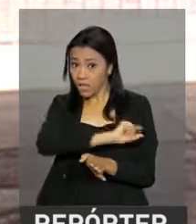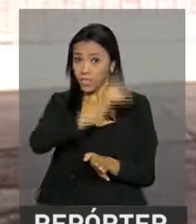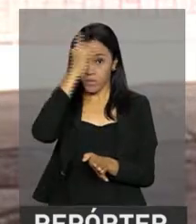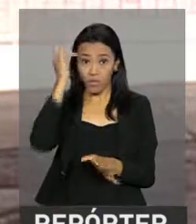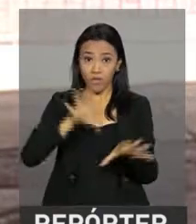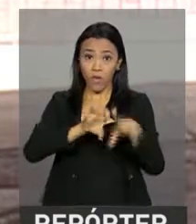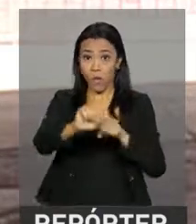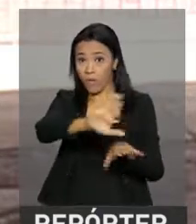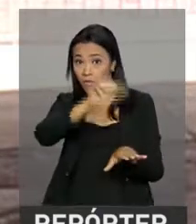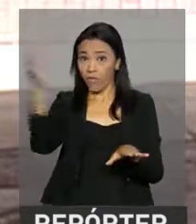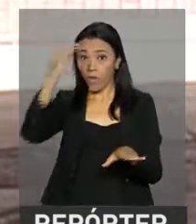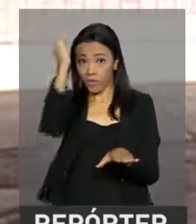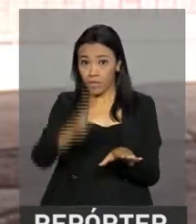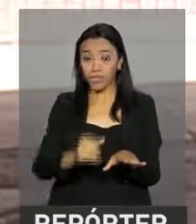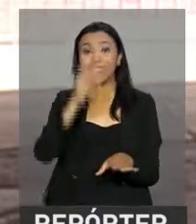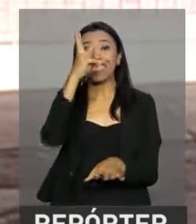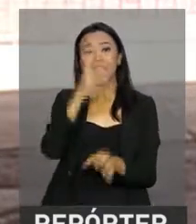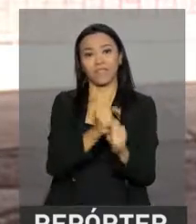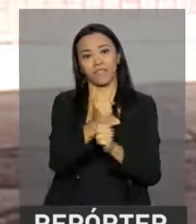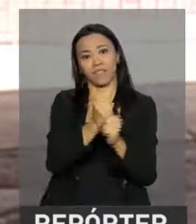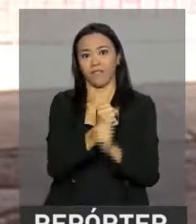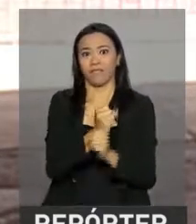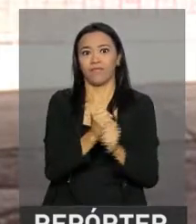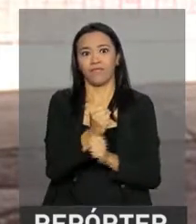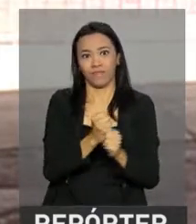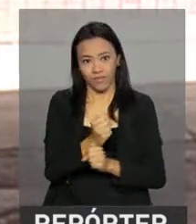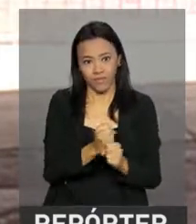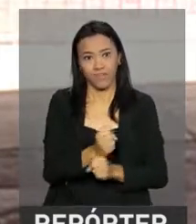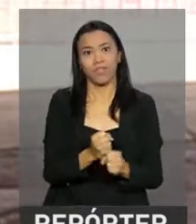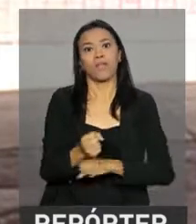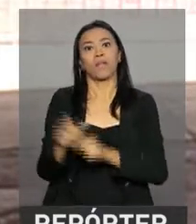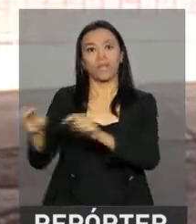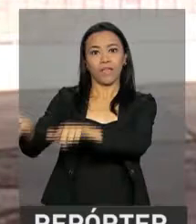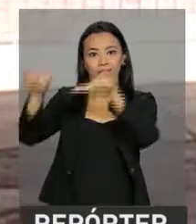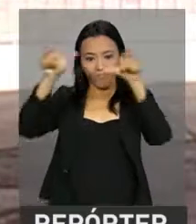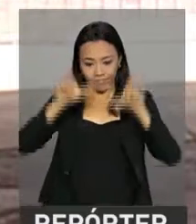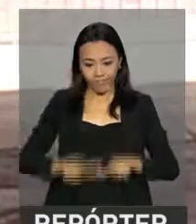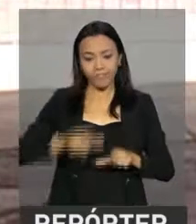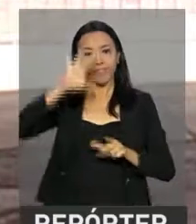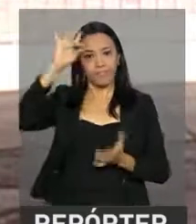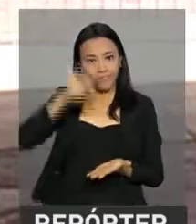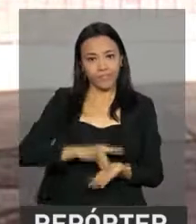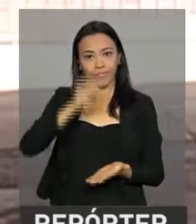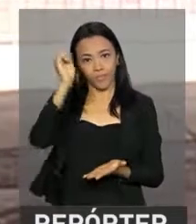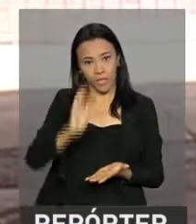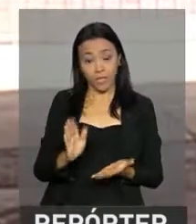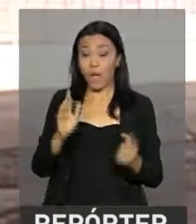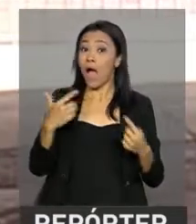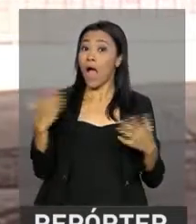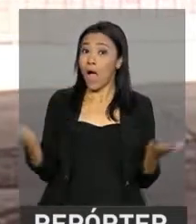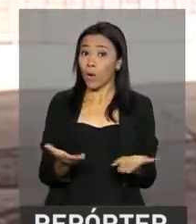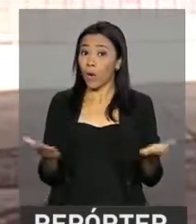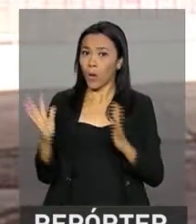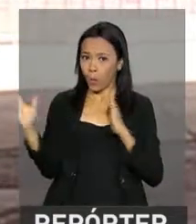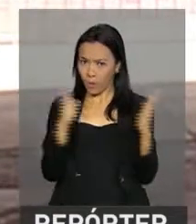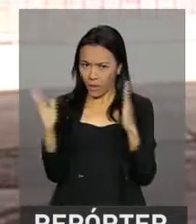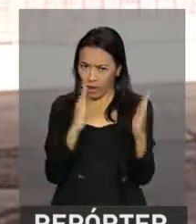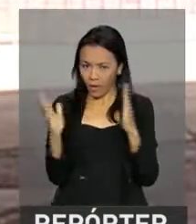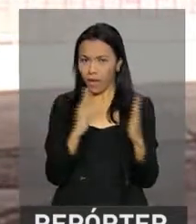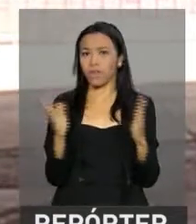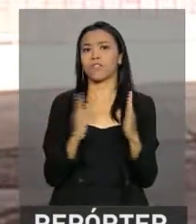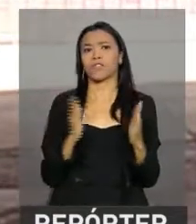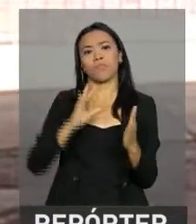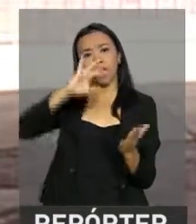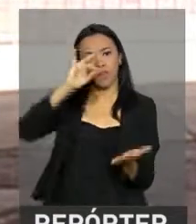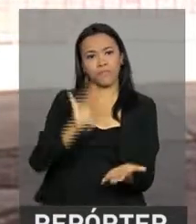aguardar até três anos para que o documento fosse reconhecido aqui no brasil agora o prazo para o diego para o documento ser